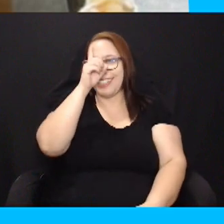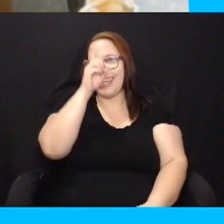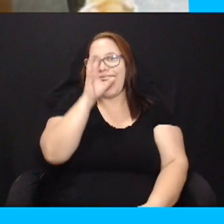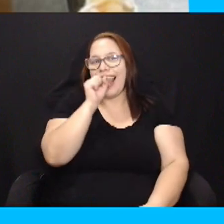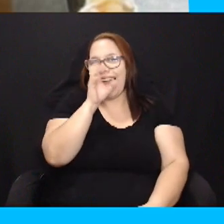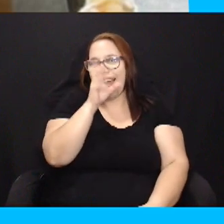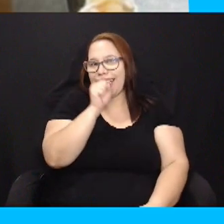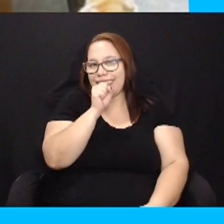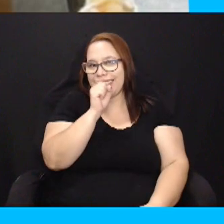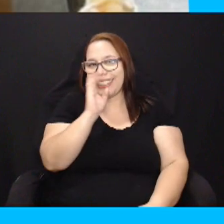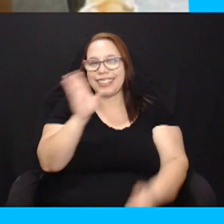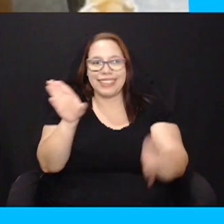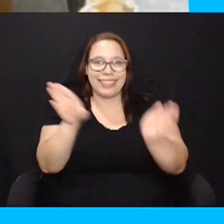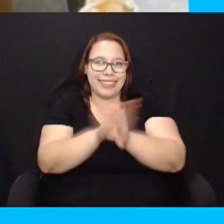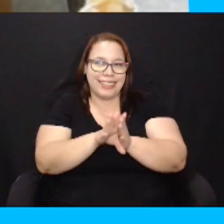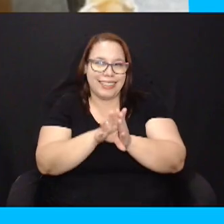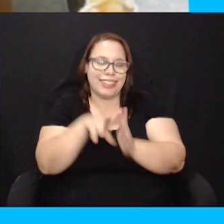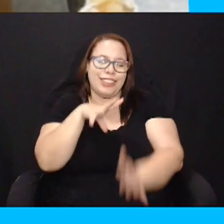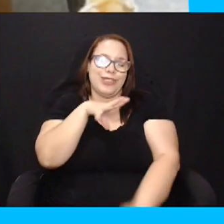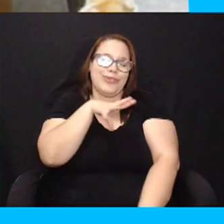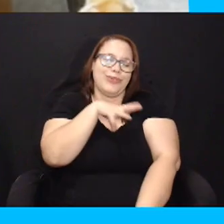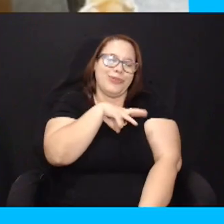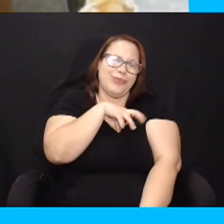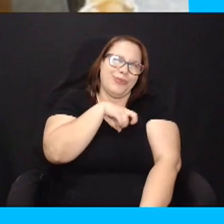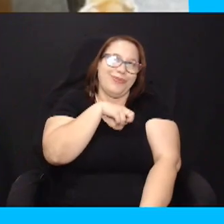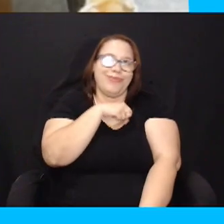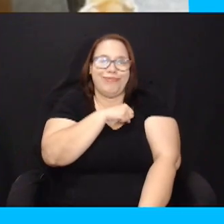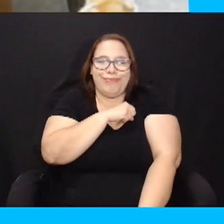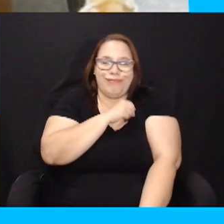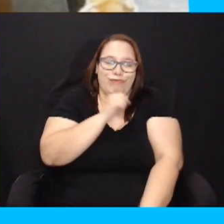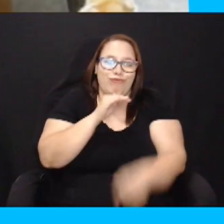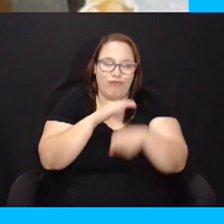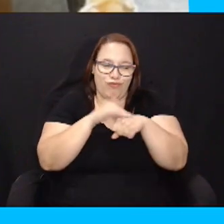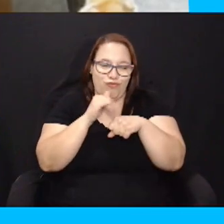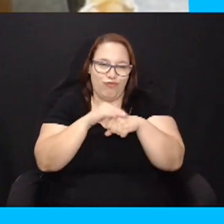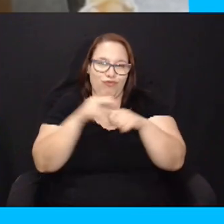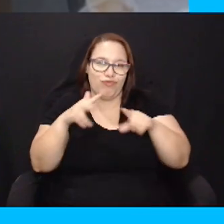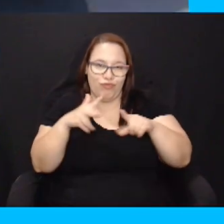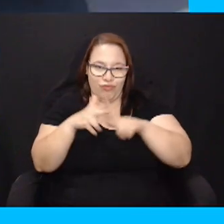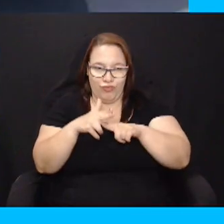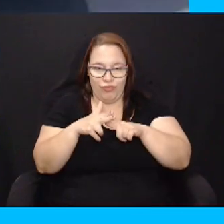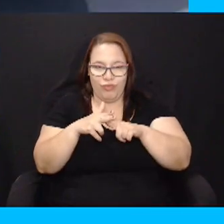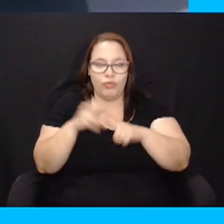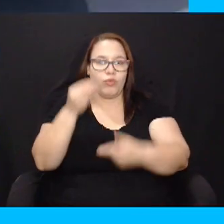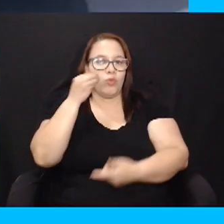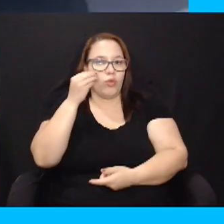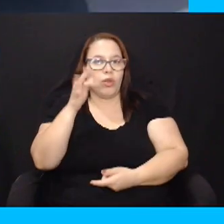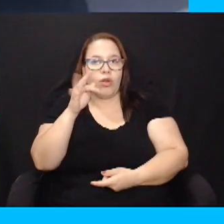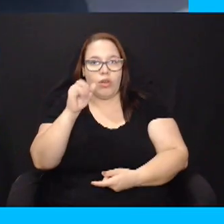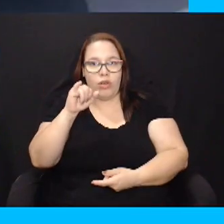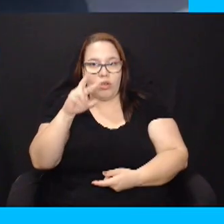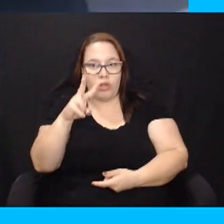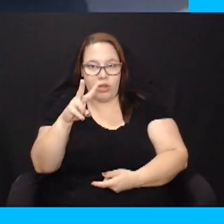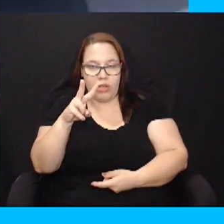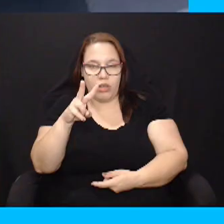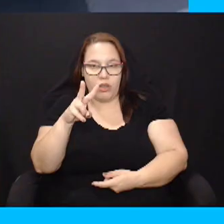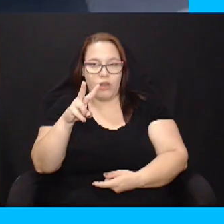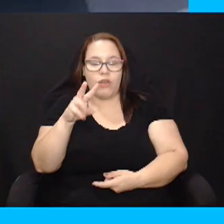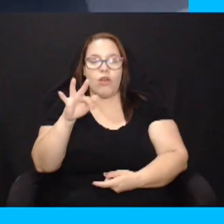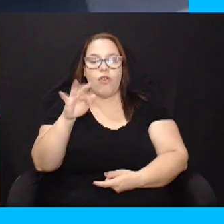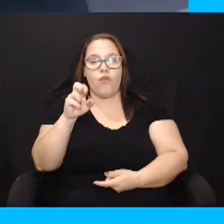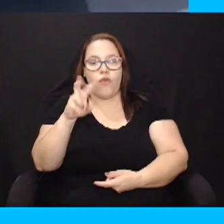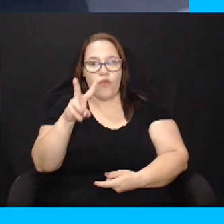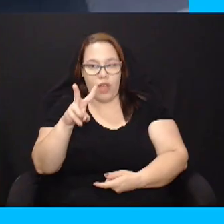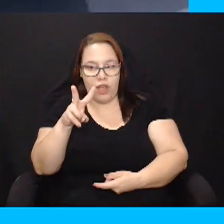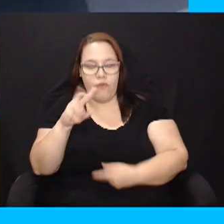chega conquistando pela meiguice. Castrado, testado FIV e FeLV positivo. Ele